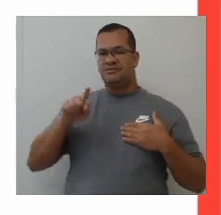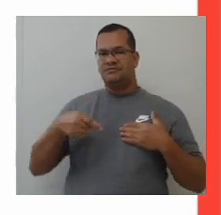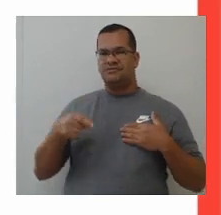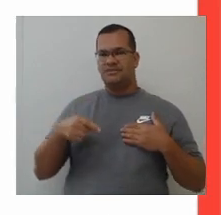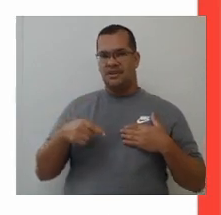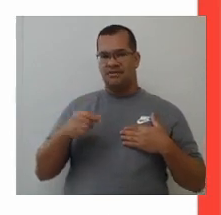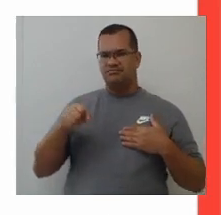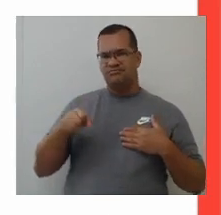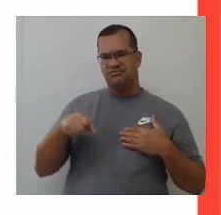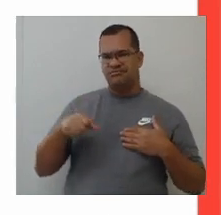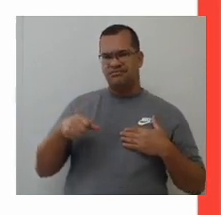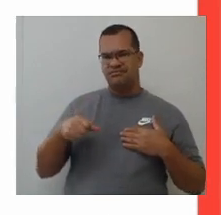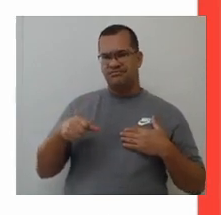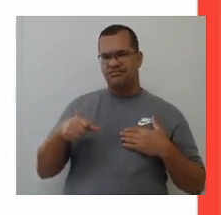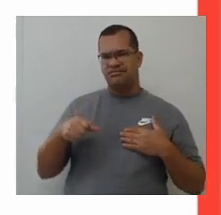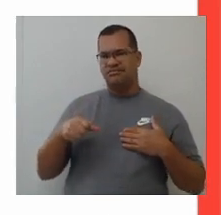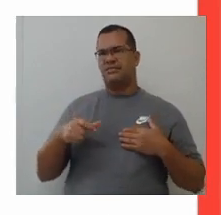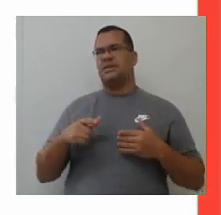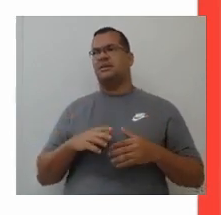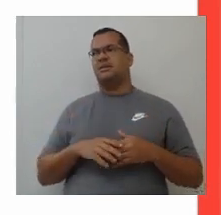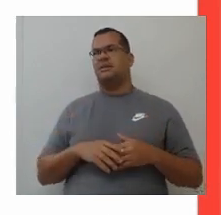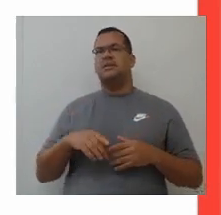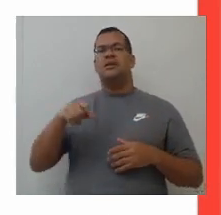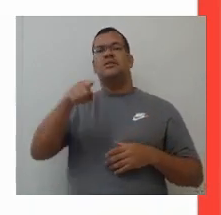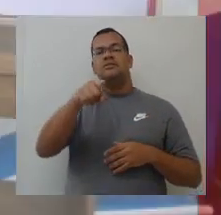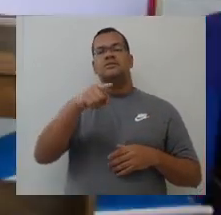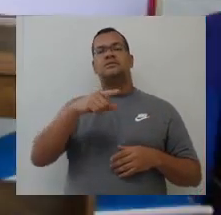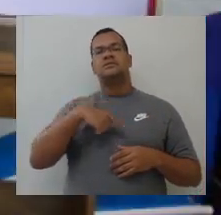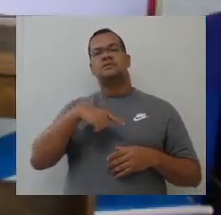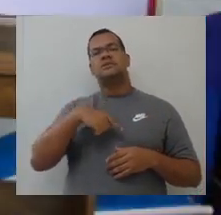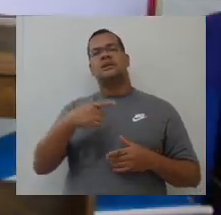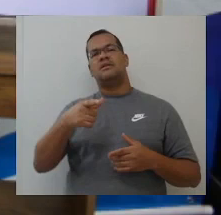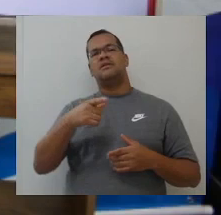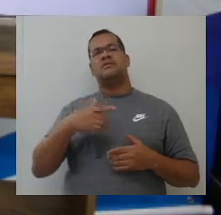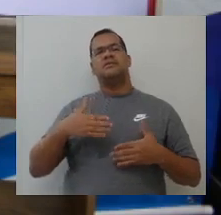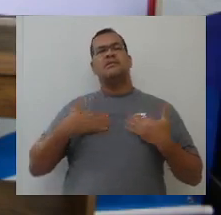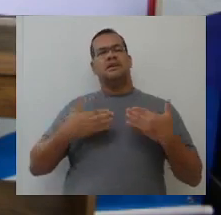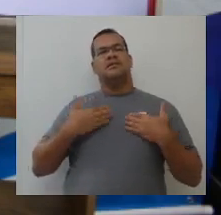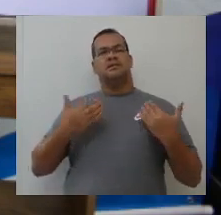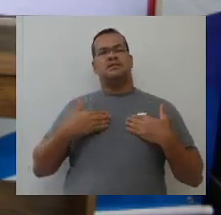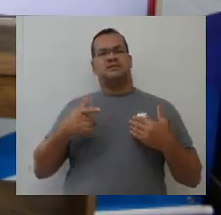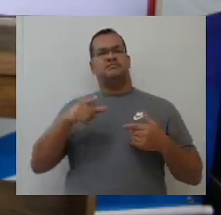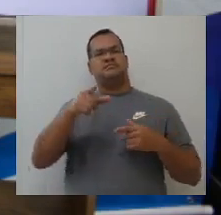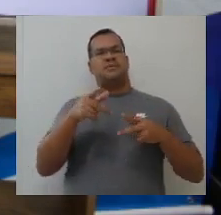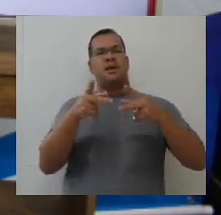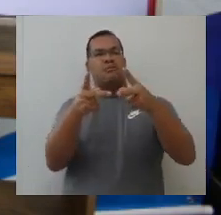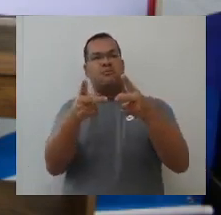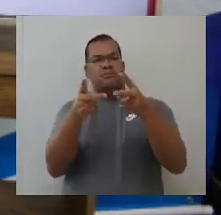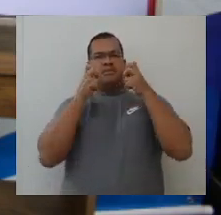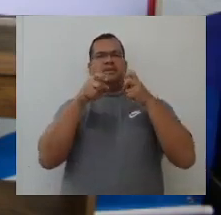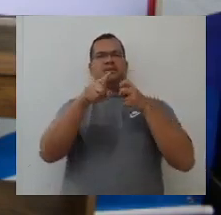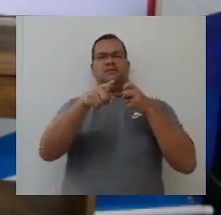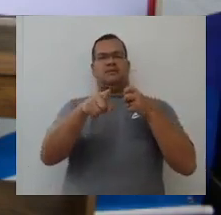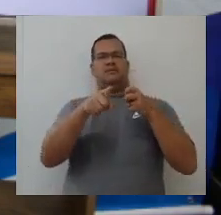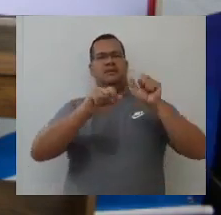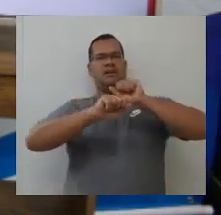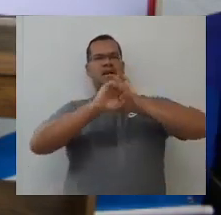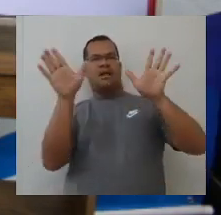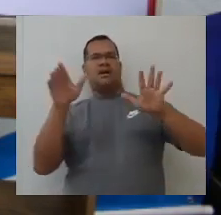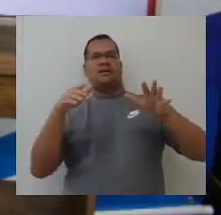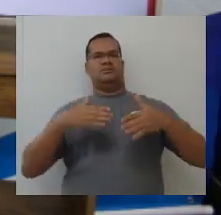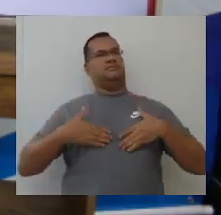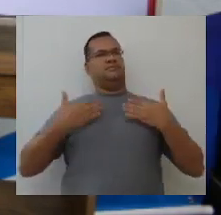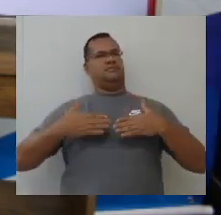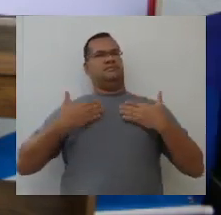tá? Quando eu digo você está muito feliz hoje, eu estou falando isso porque eu tenho evidências que mostram que você esteja feliz